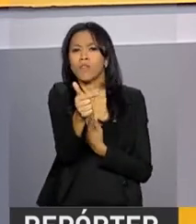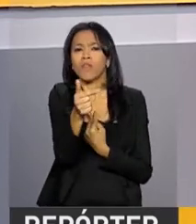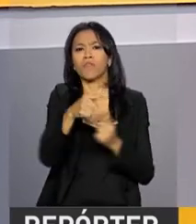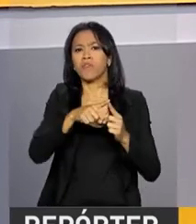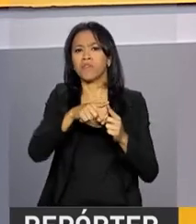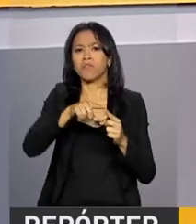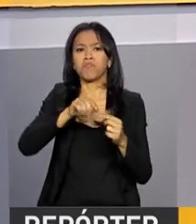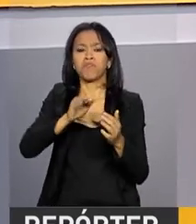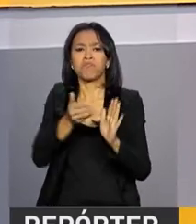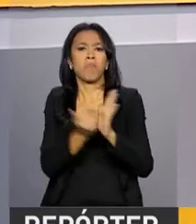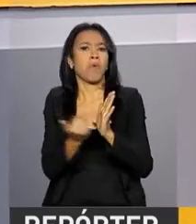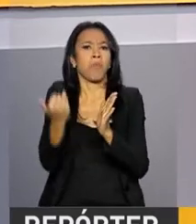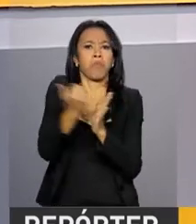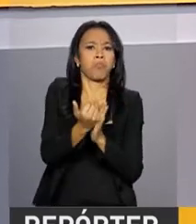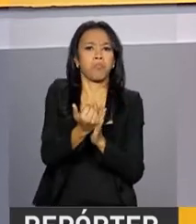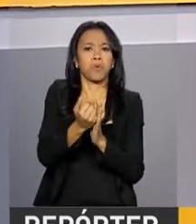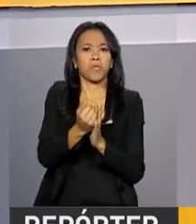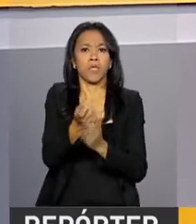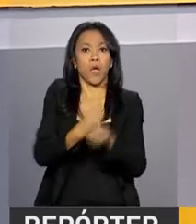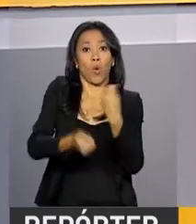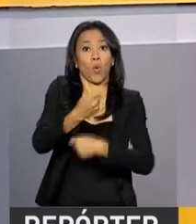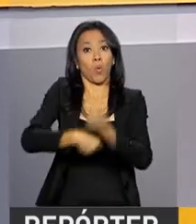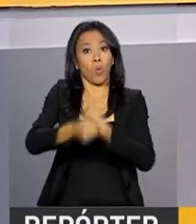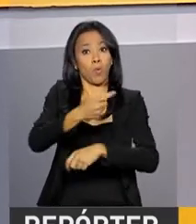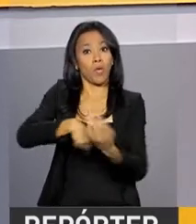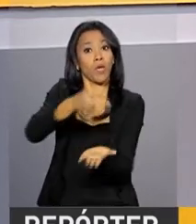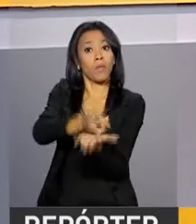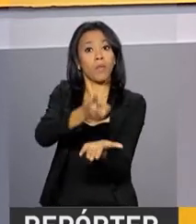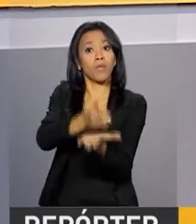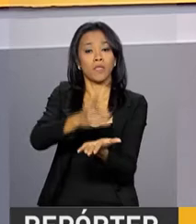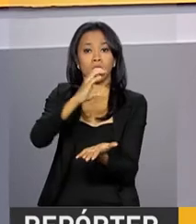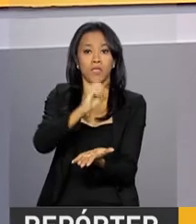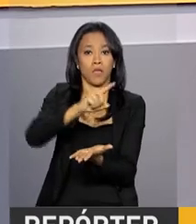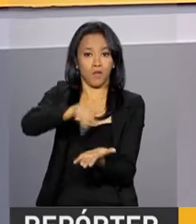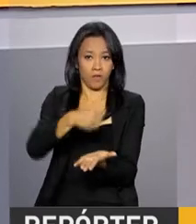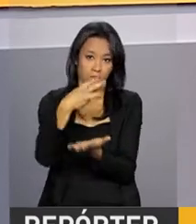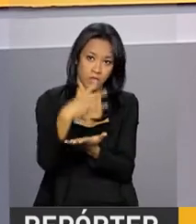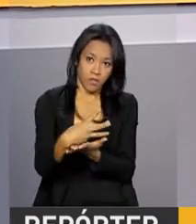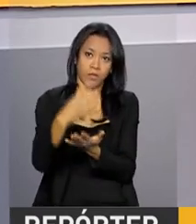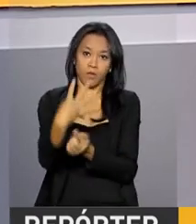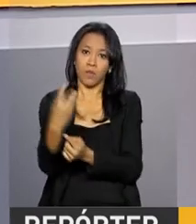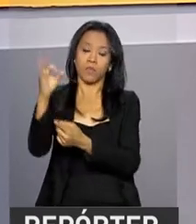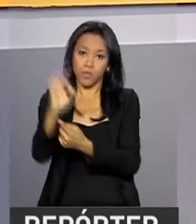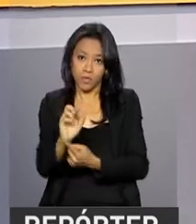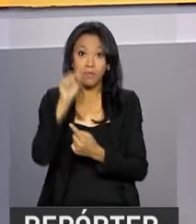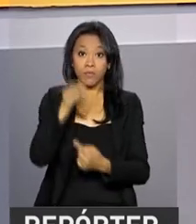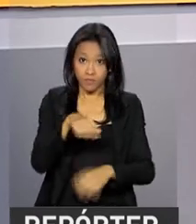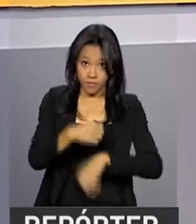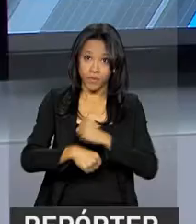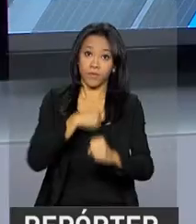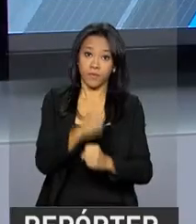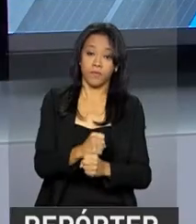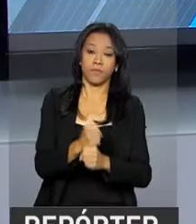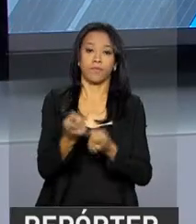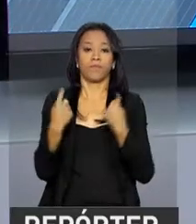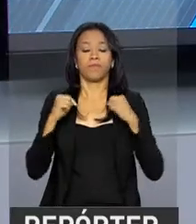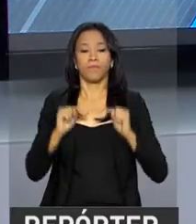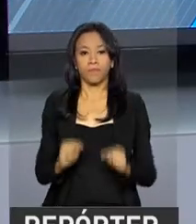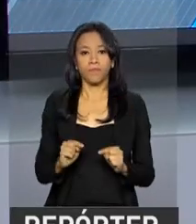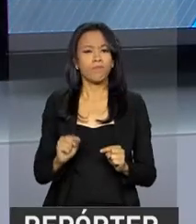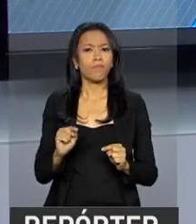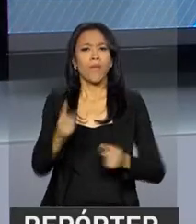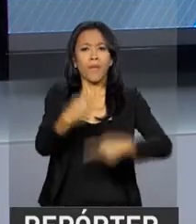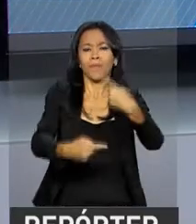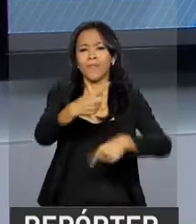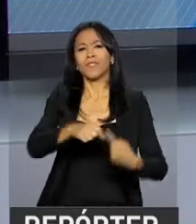projeção de crescimento da economia que permanece em 0,34 por cento neste ano ea